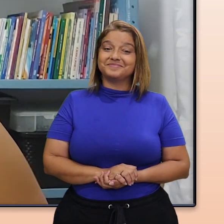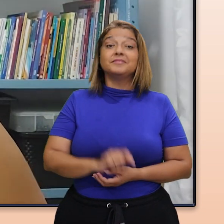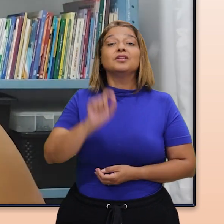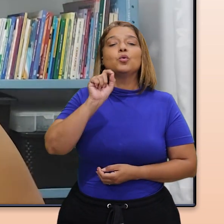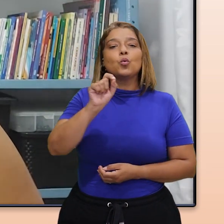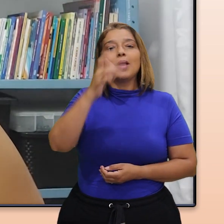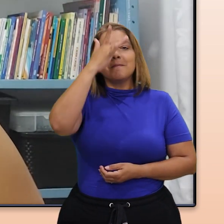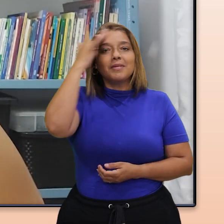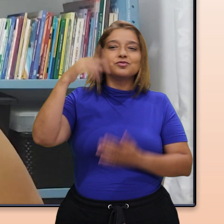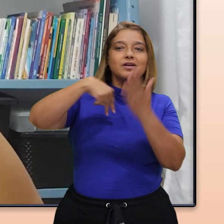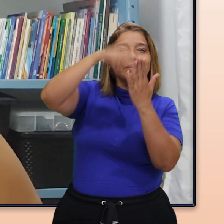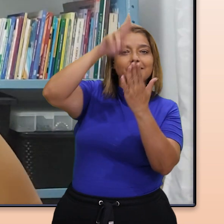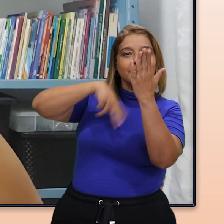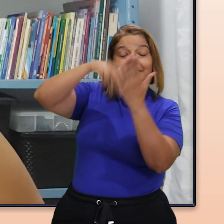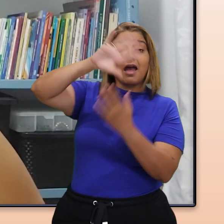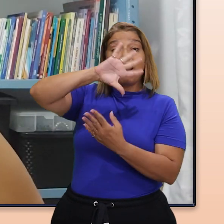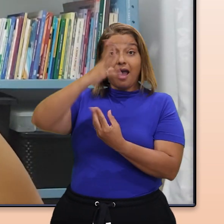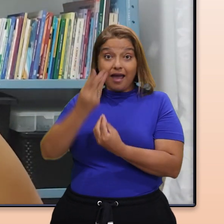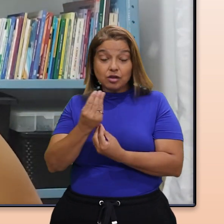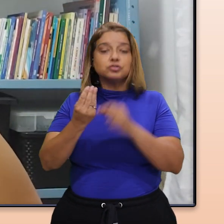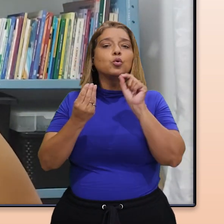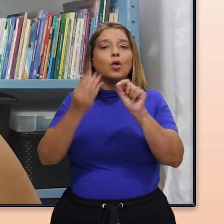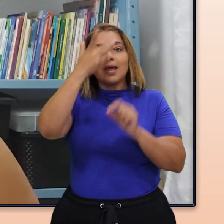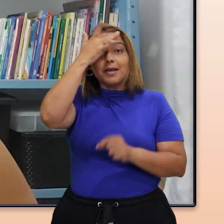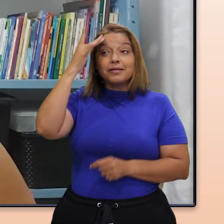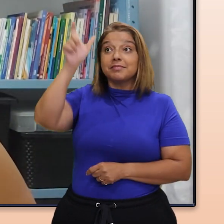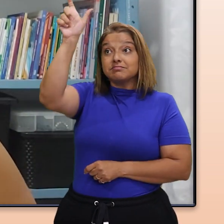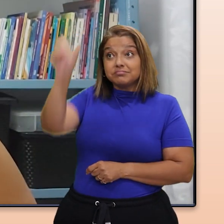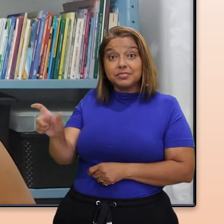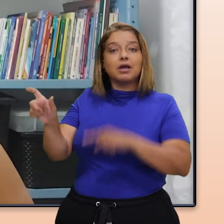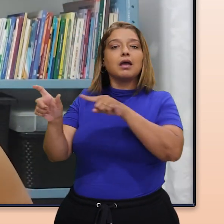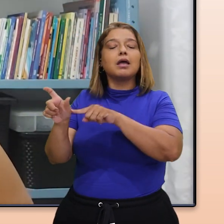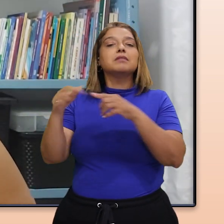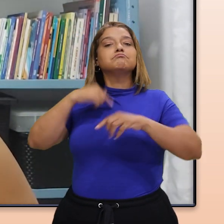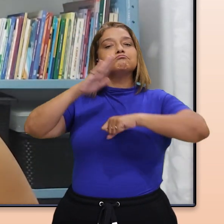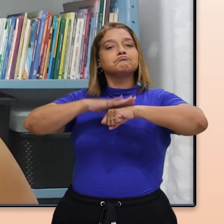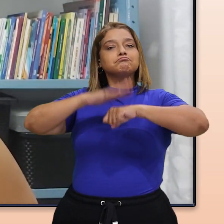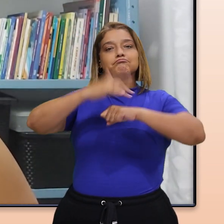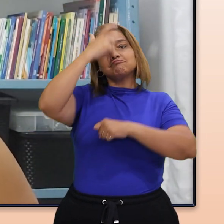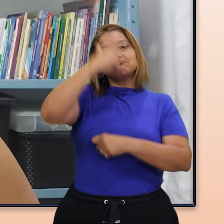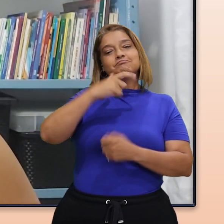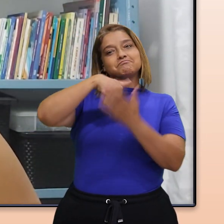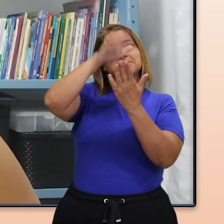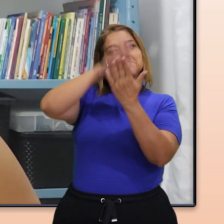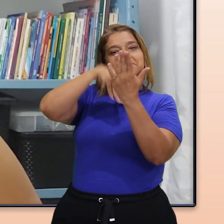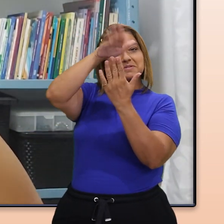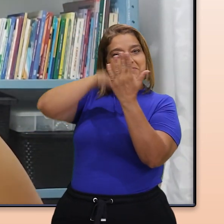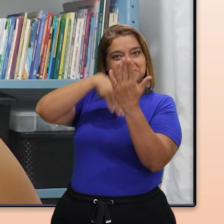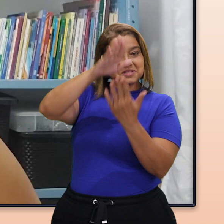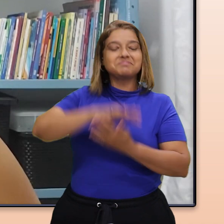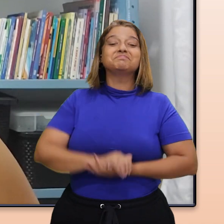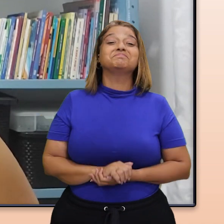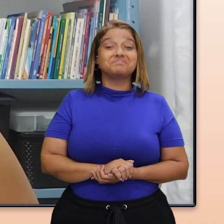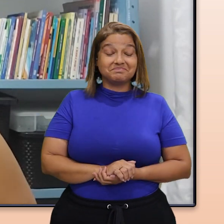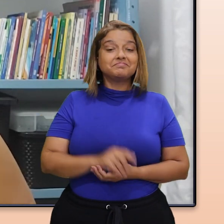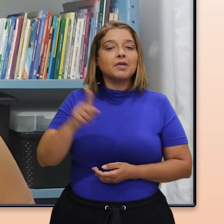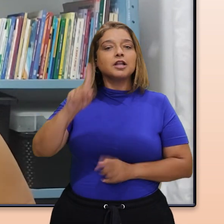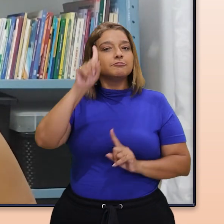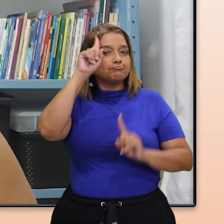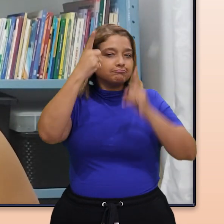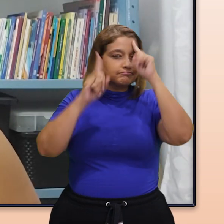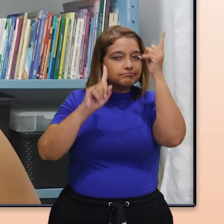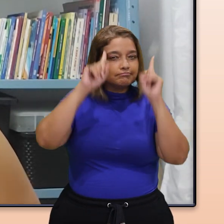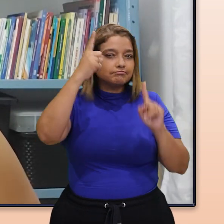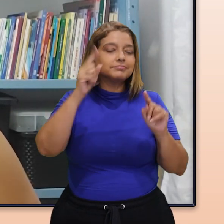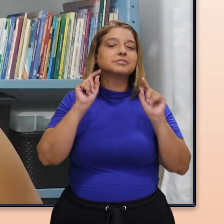São obras de arte em que o artista retrata o seu próprio rosto. E aí ele usa a